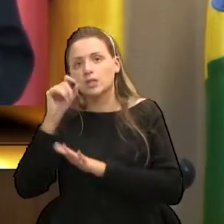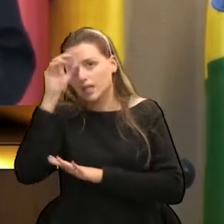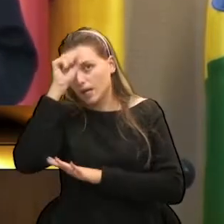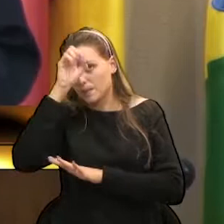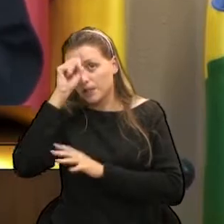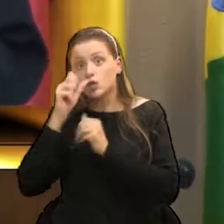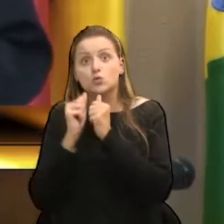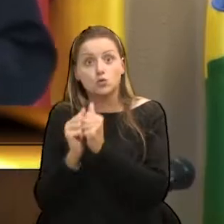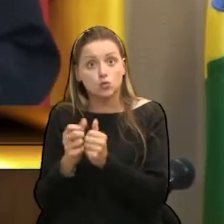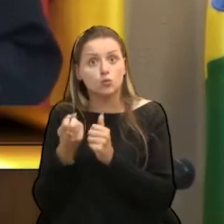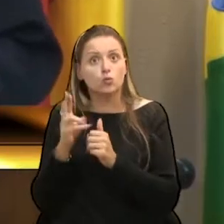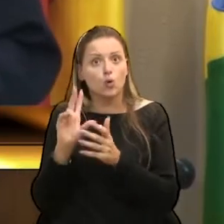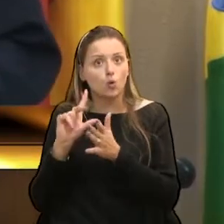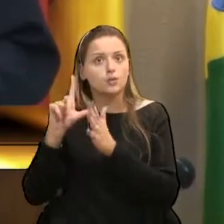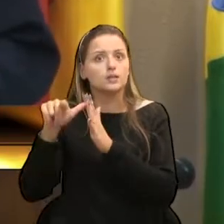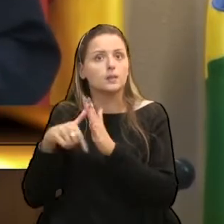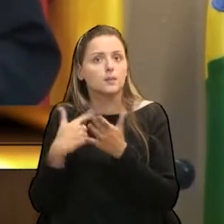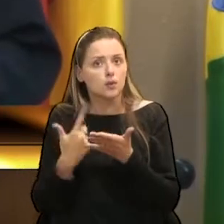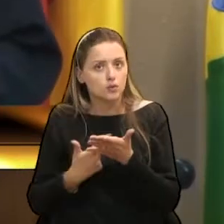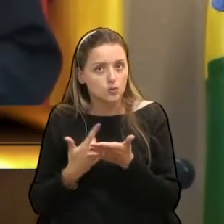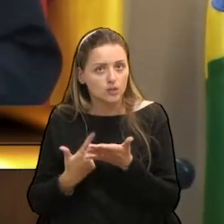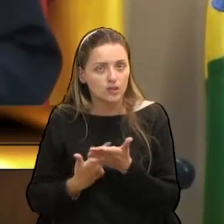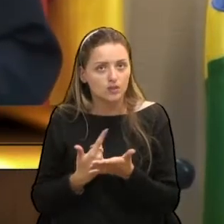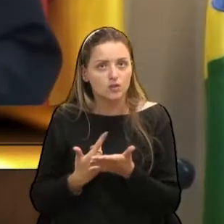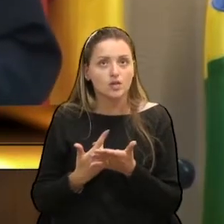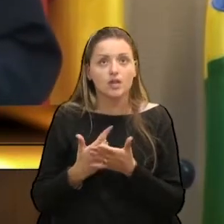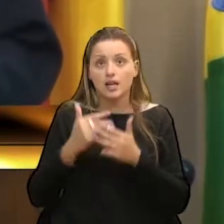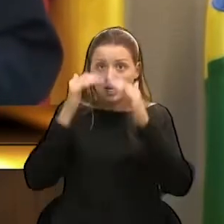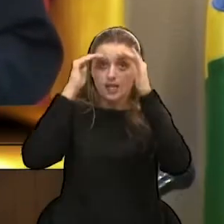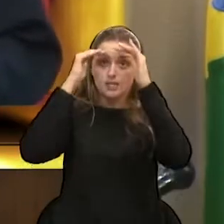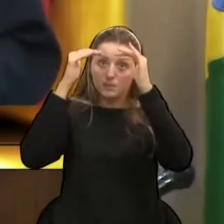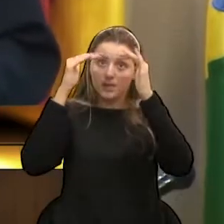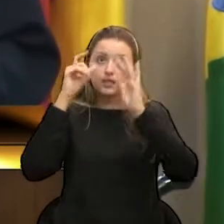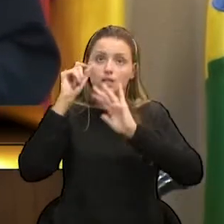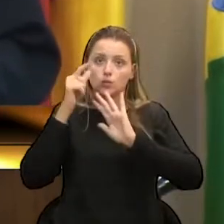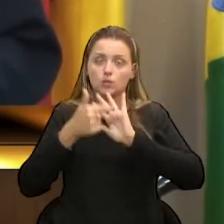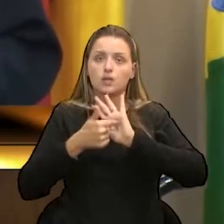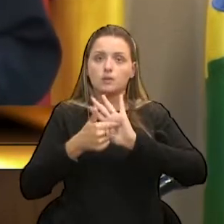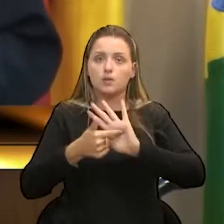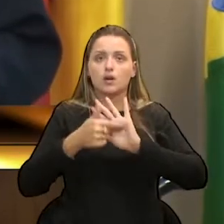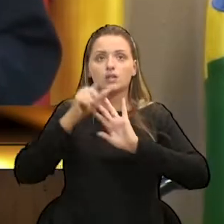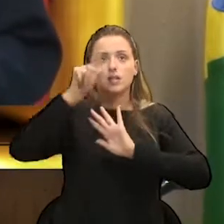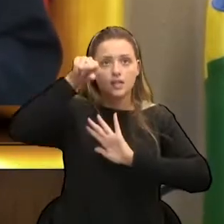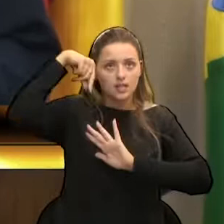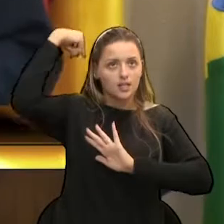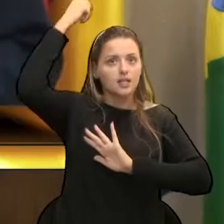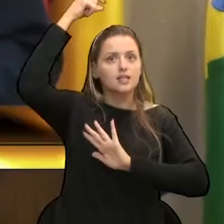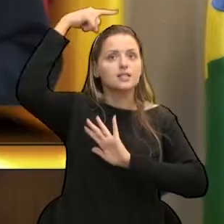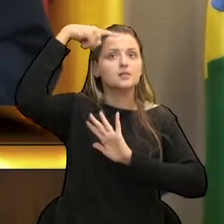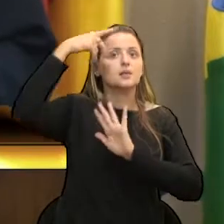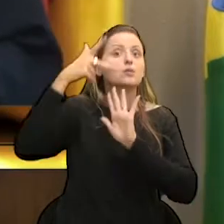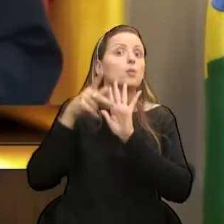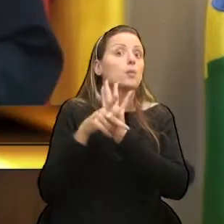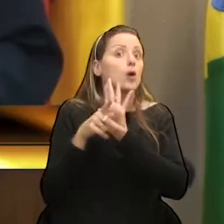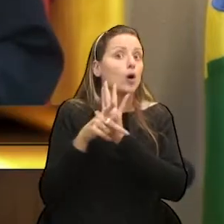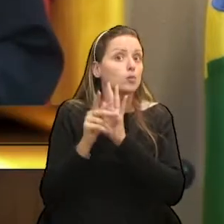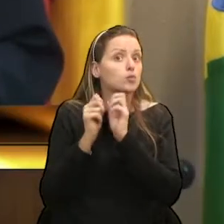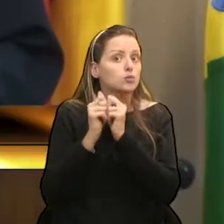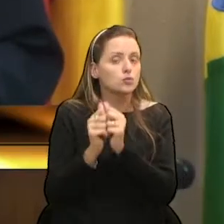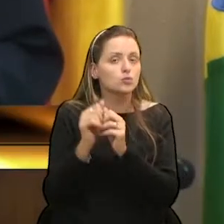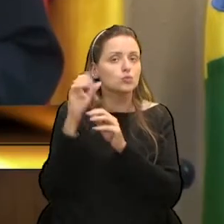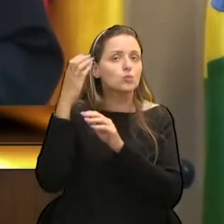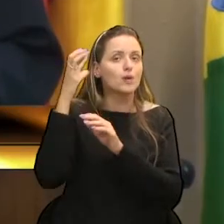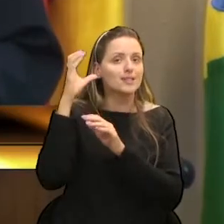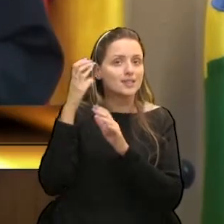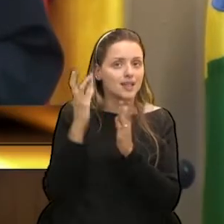depois dele, seguindo a sua linha doutrinária, espiritualismo científico.